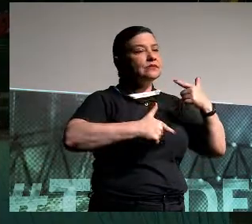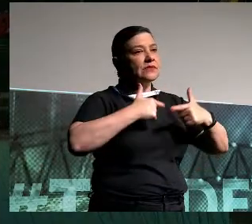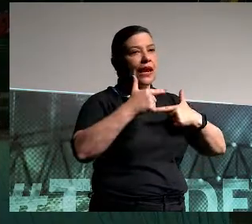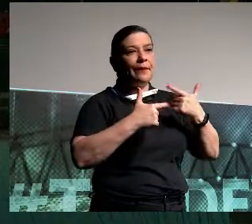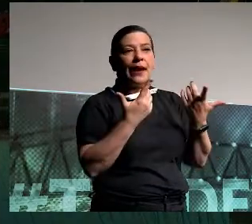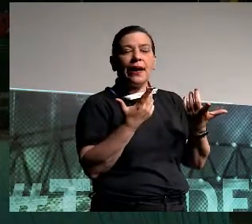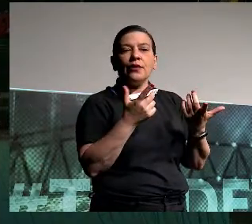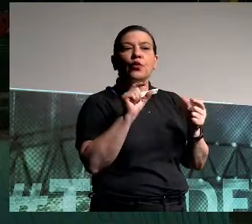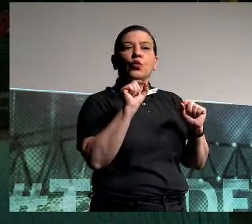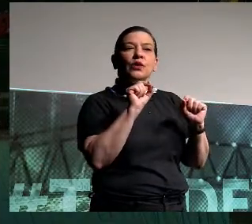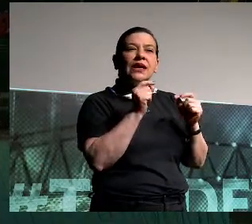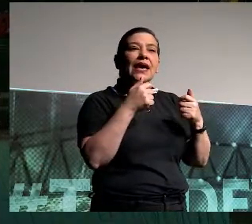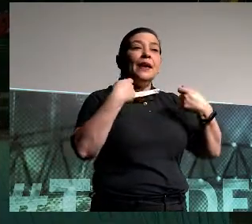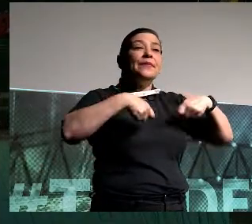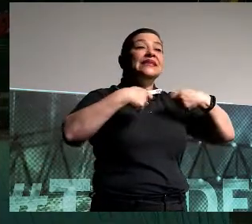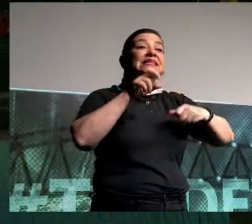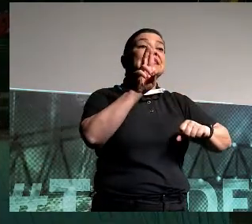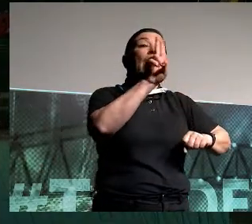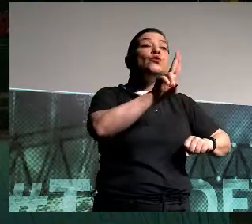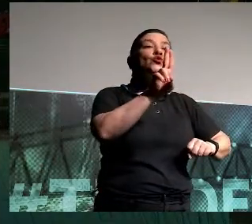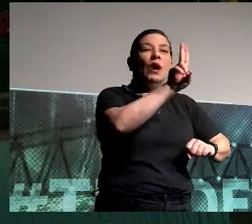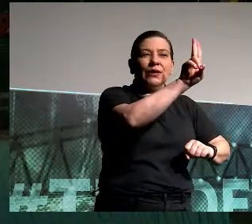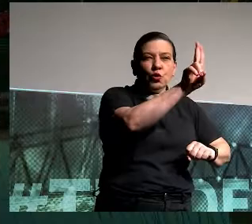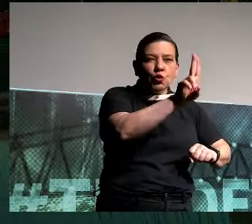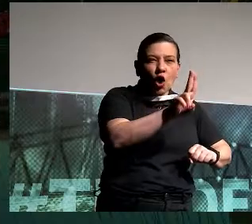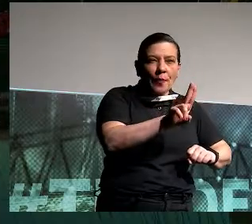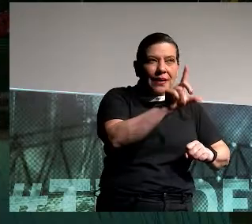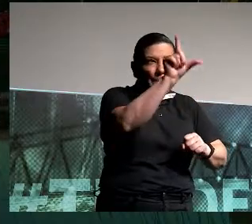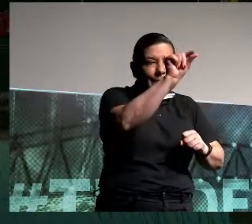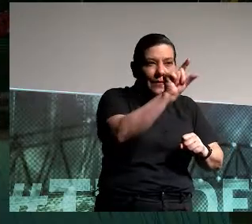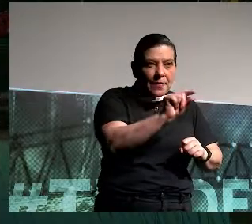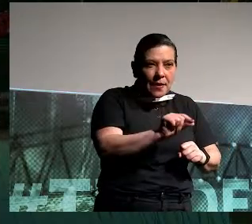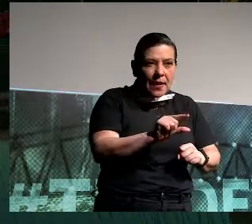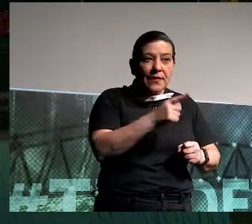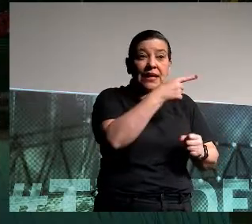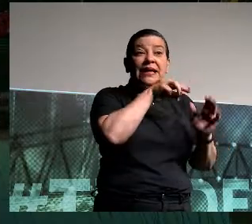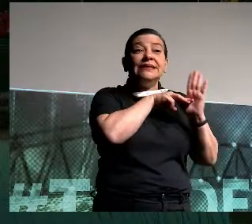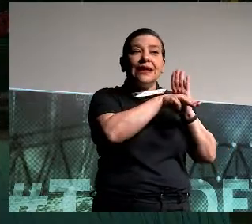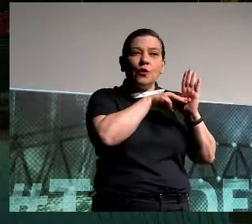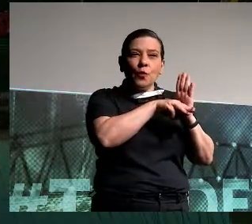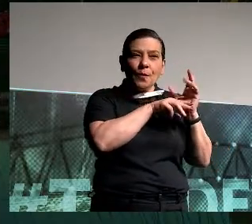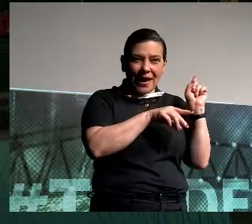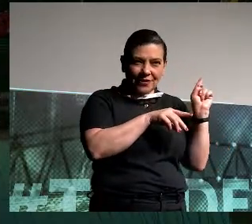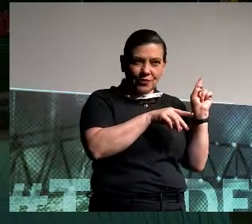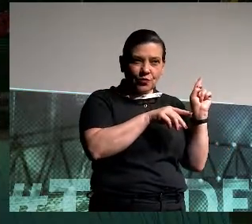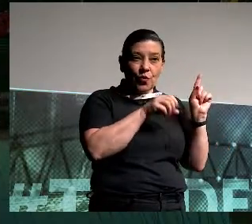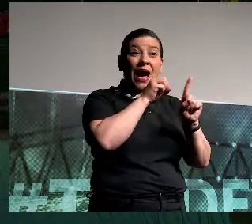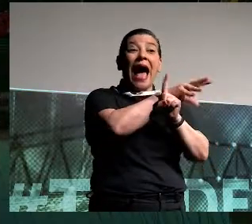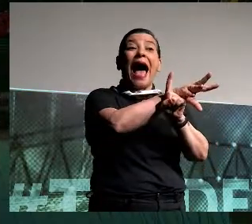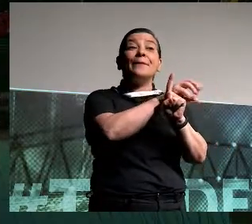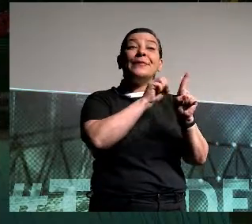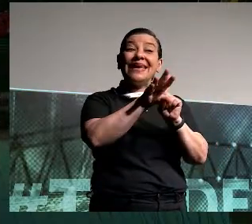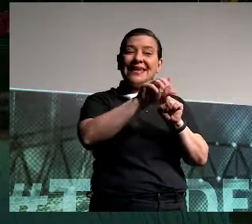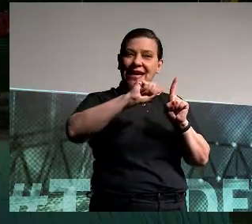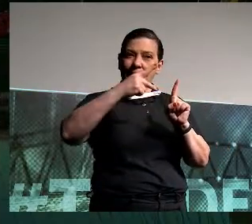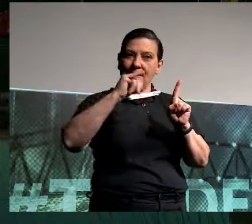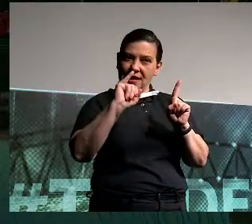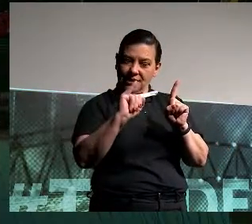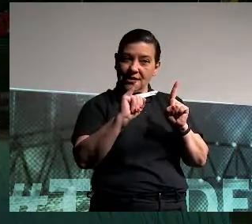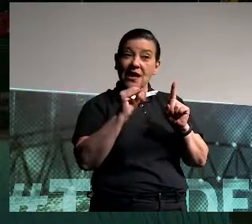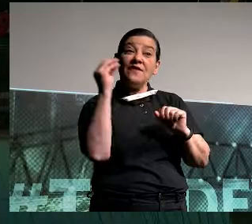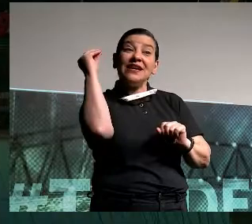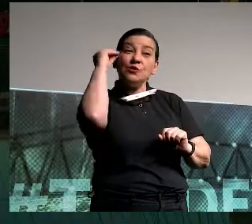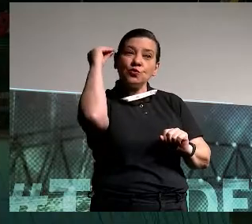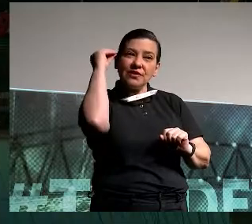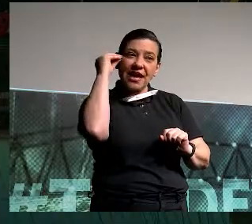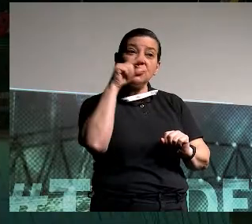lá para pegar todos os usuários, e daí você tem esse método aqui, getAllUsers, que dá um fetch na sua API. Esse cara aqui automaticamente vai